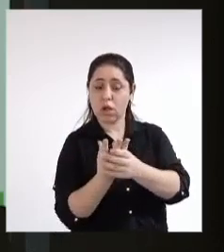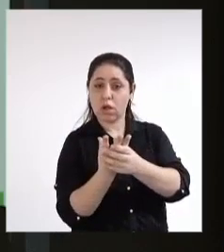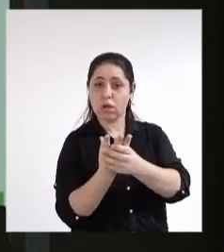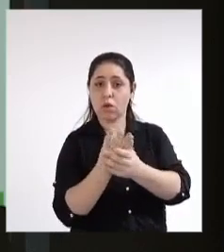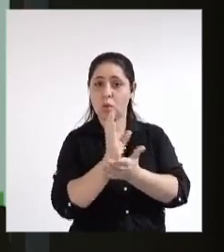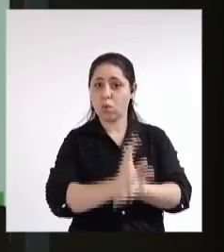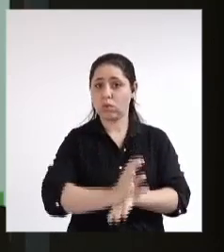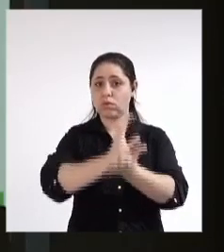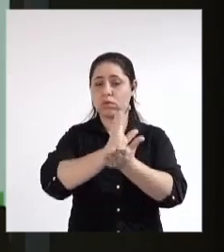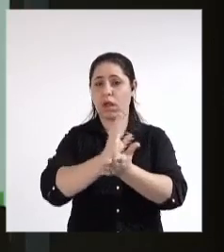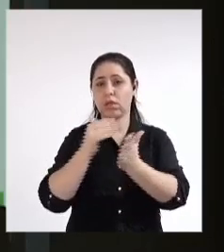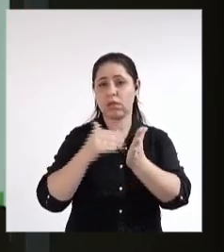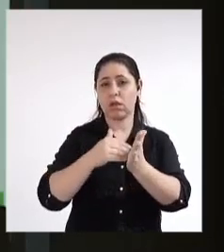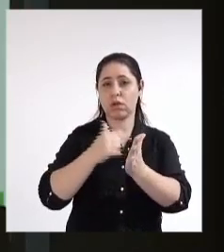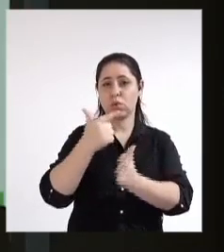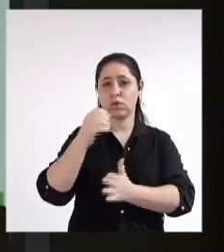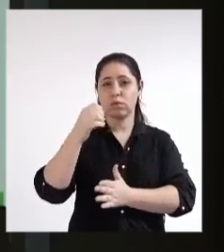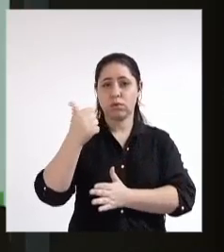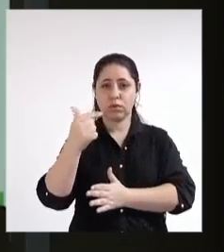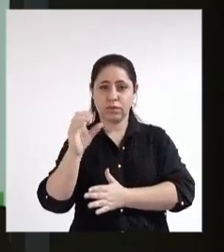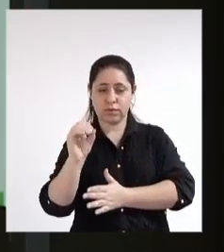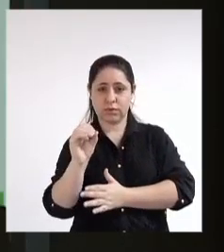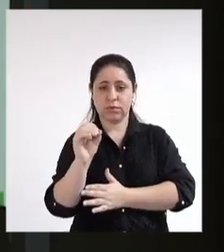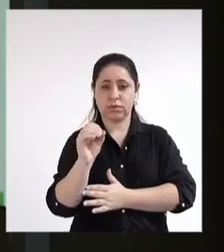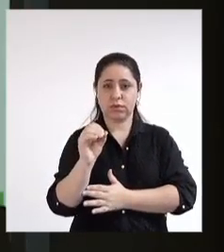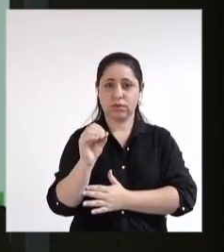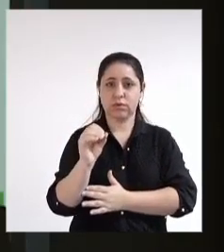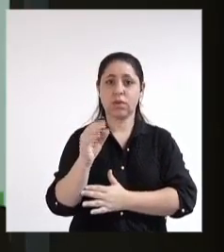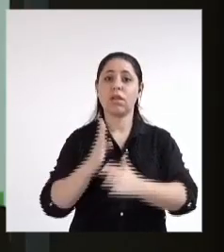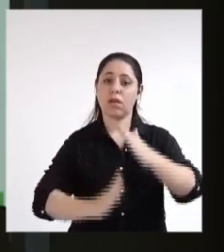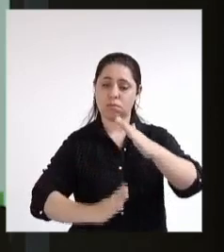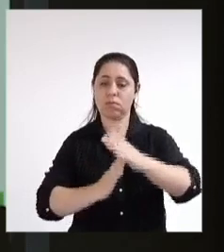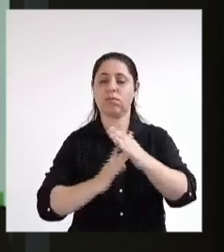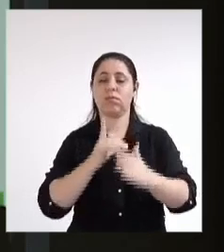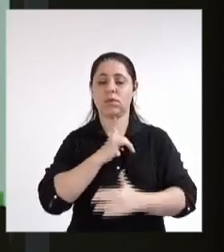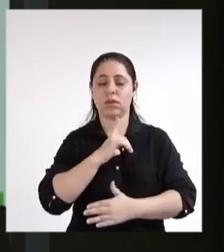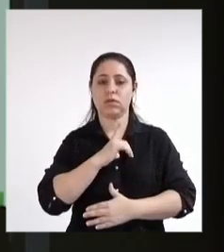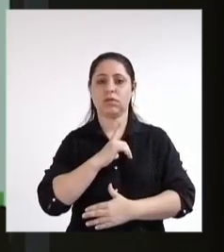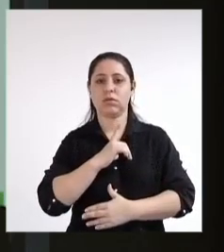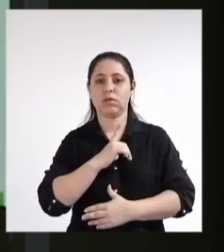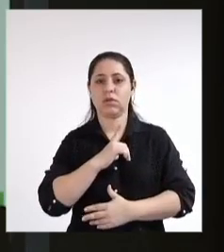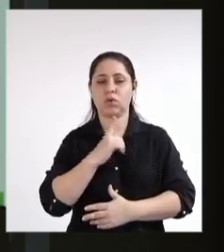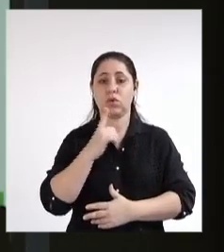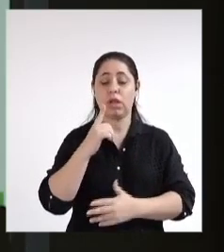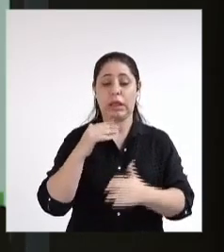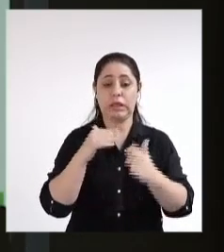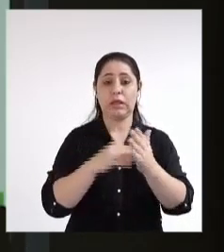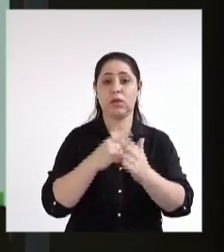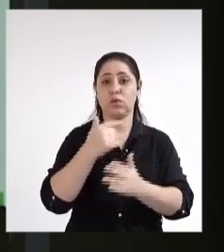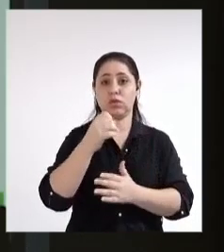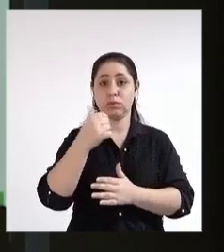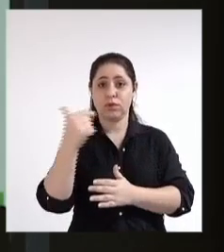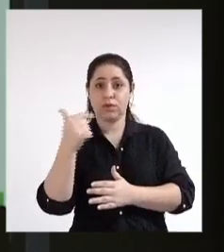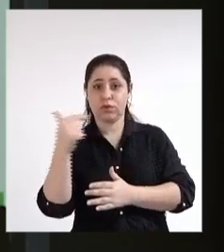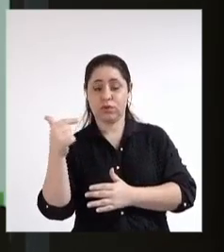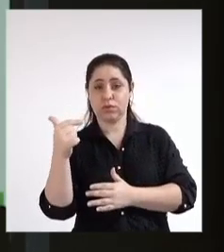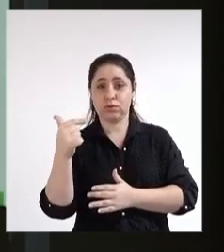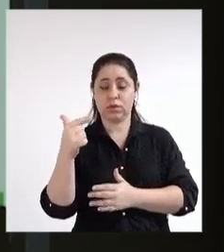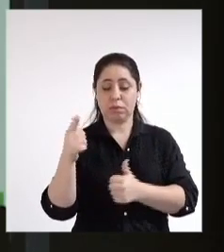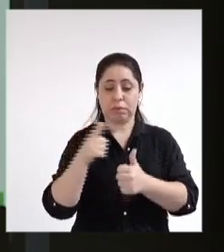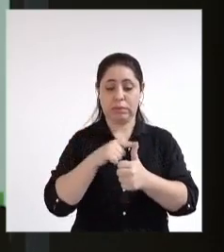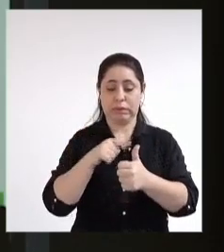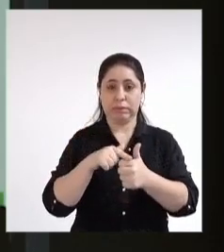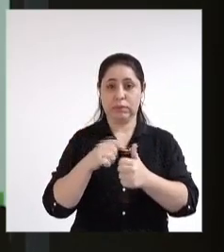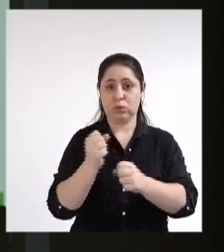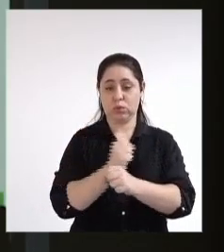até 2020 aí temos temos metas para isso e ele até 2022 nem quem são os dois primeiros anos